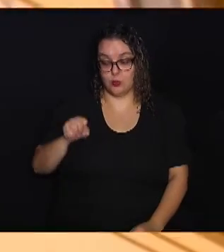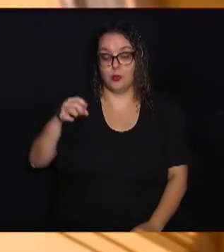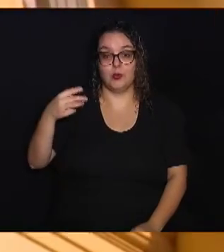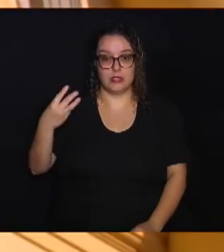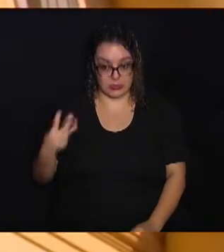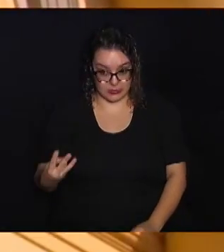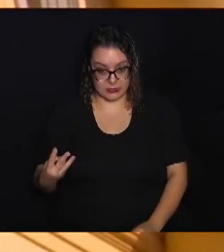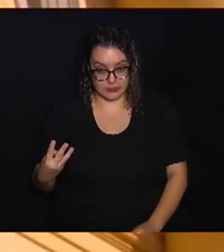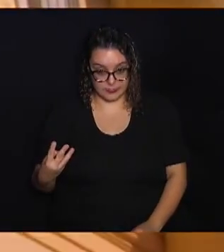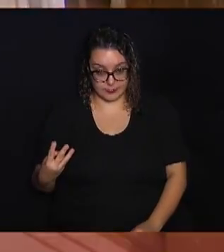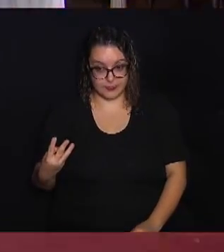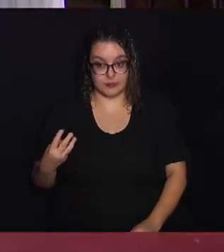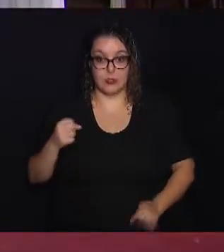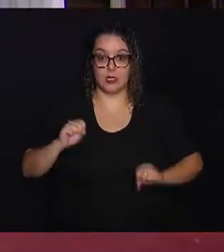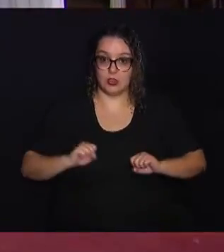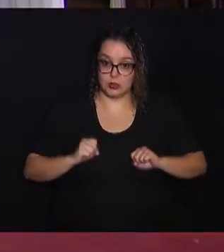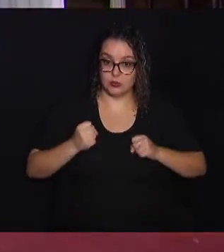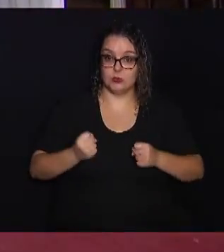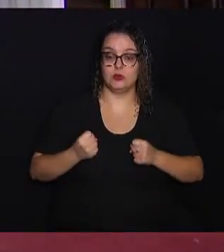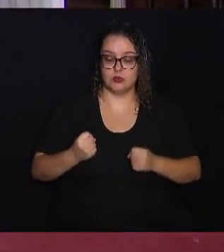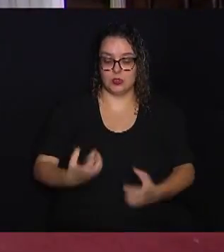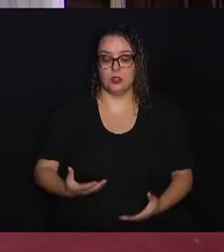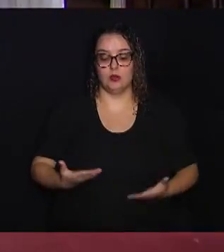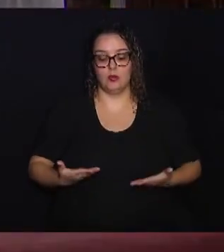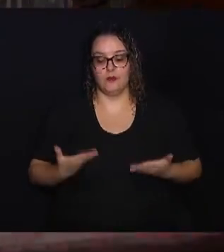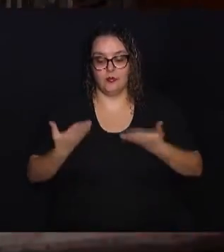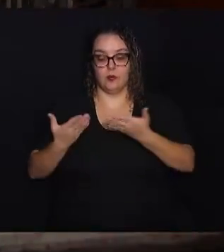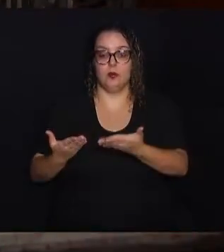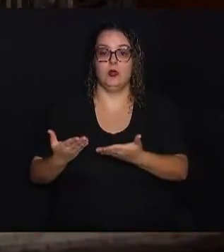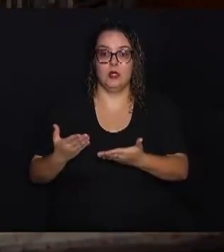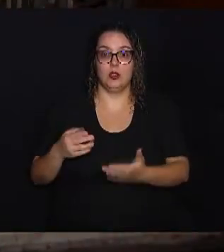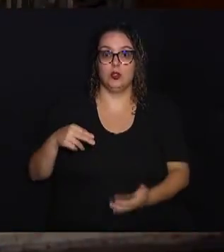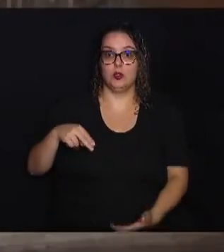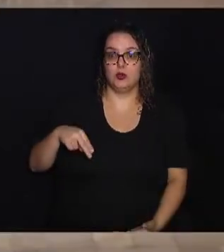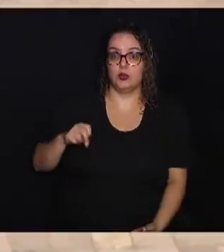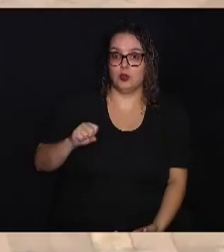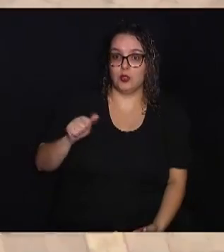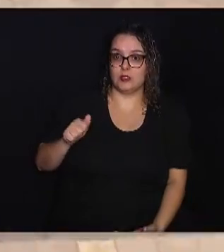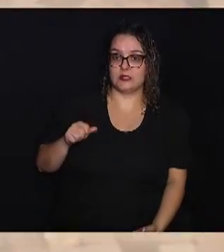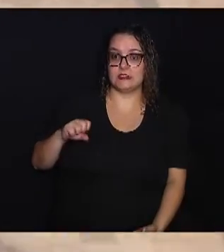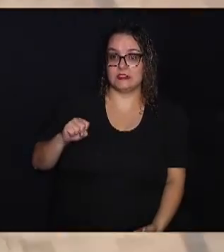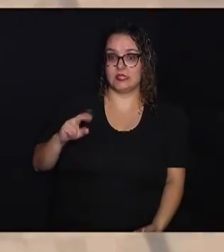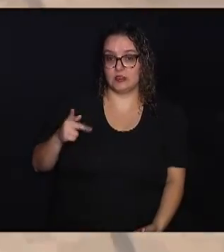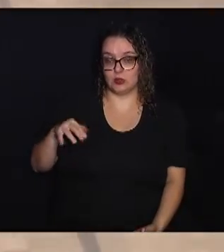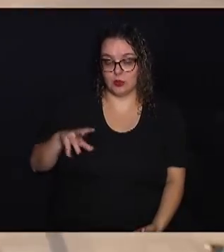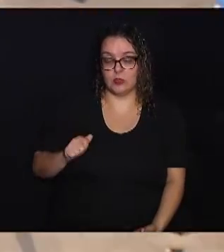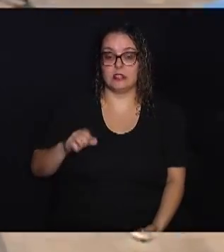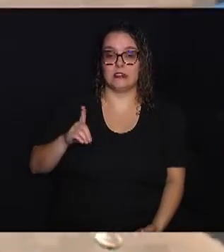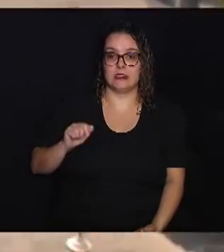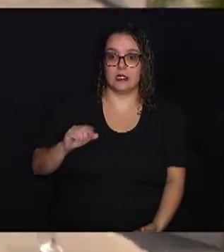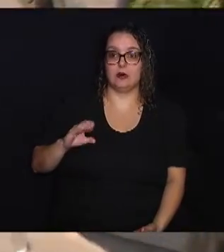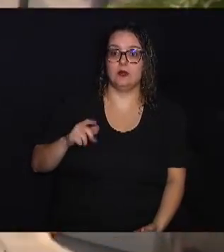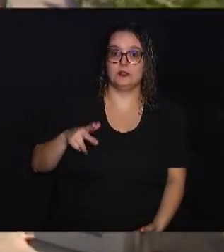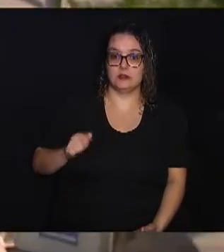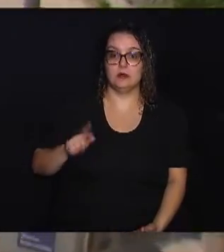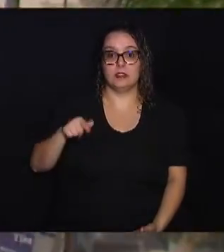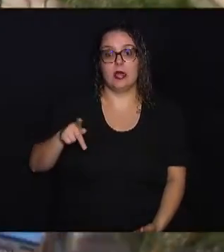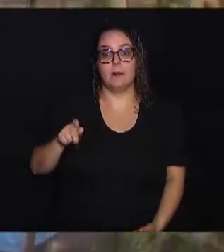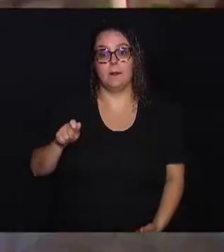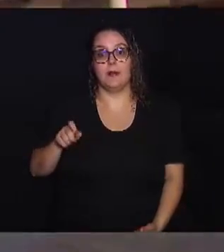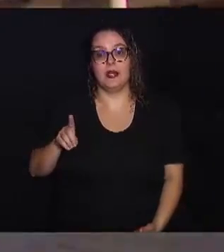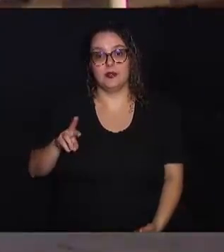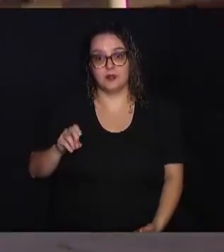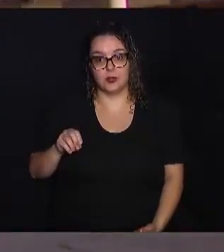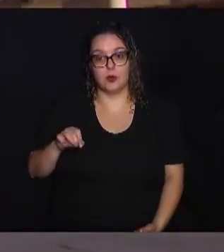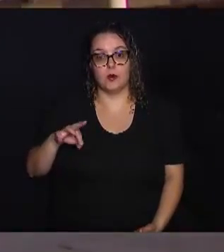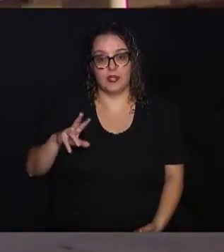1883. Dedicada a Nossa Senhora da Conceição, padroeira de Campinas, está localizada na Praça José Bonifácio,